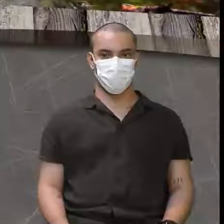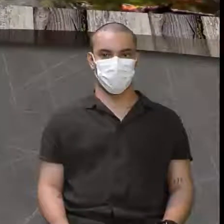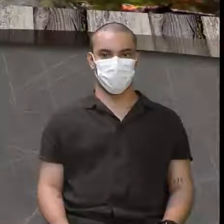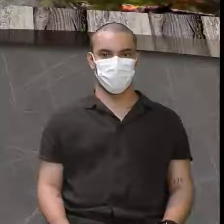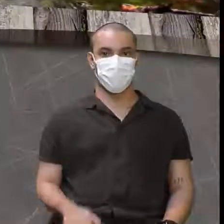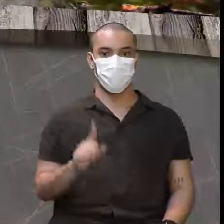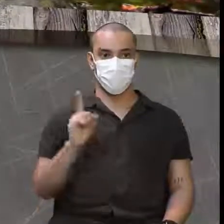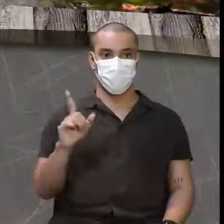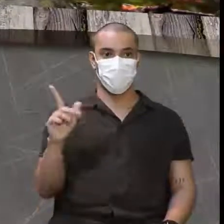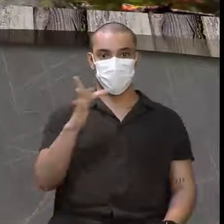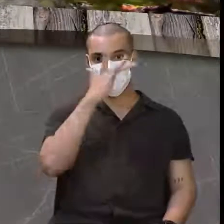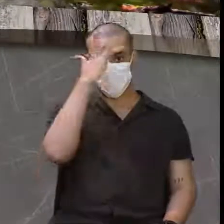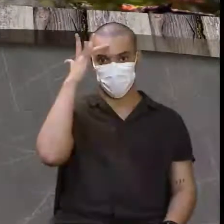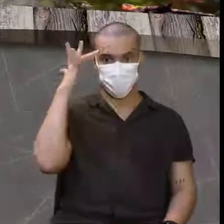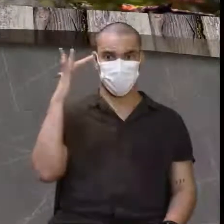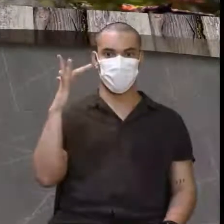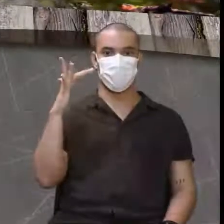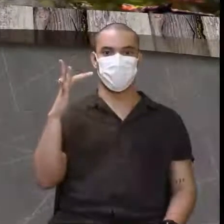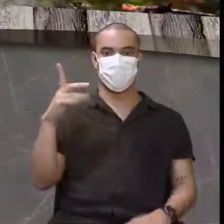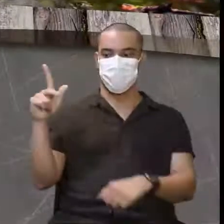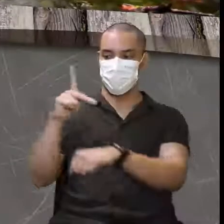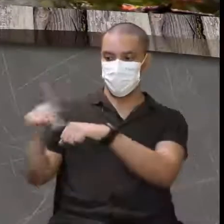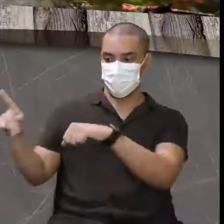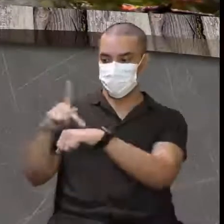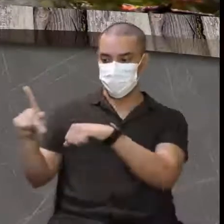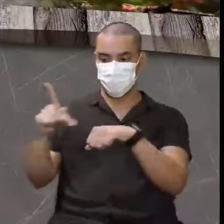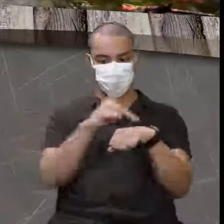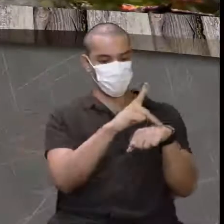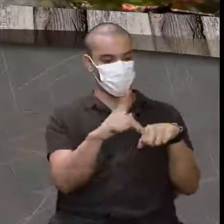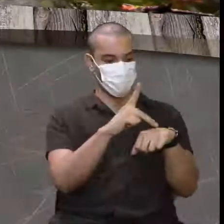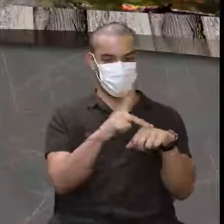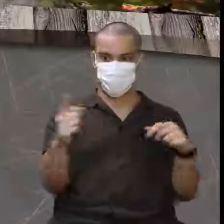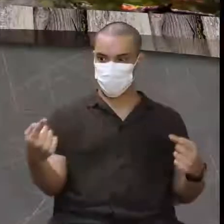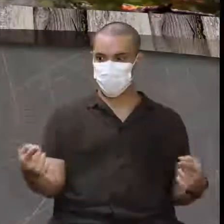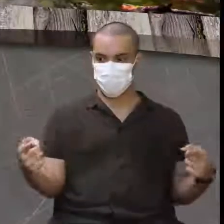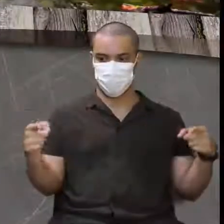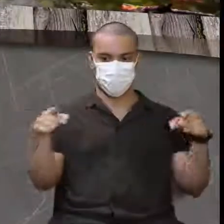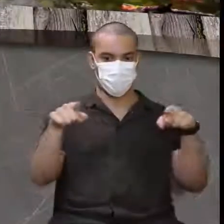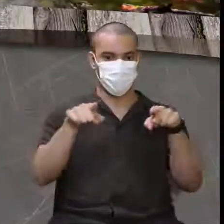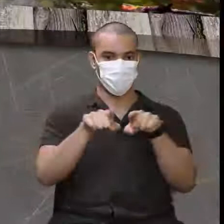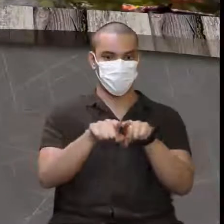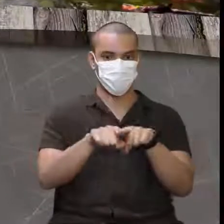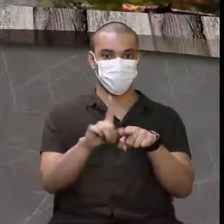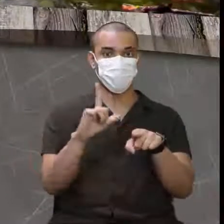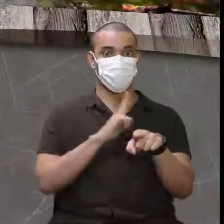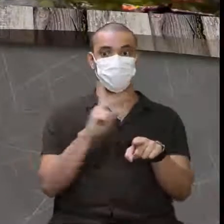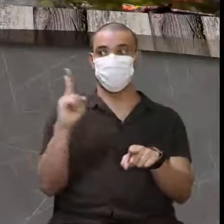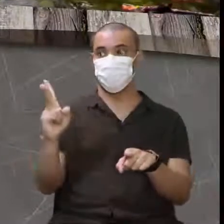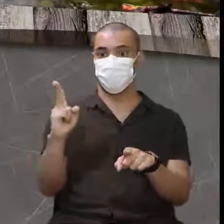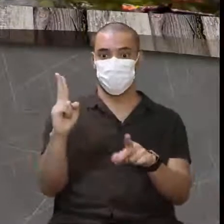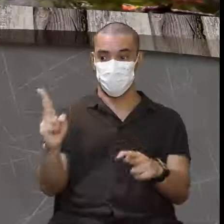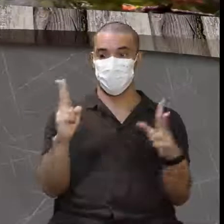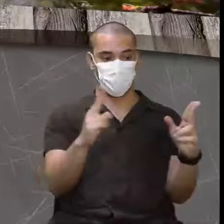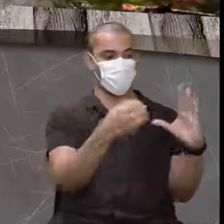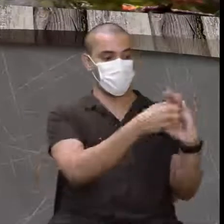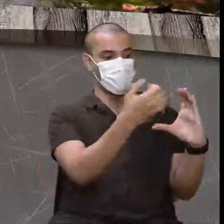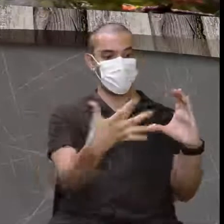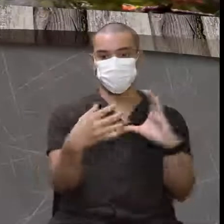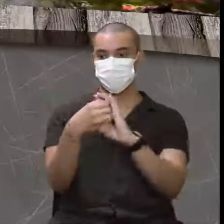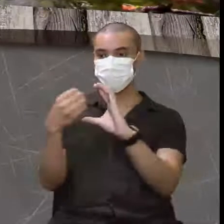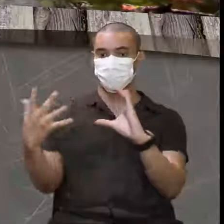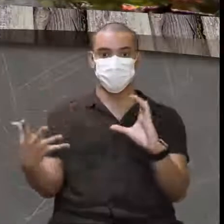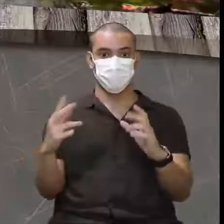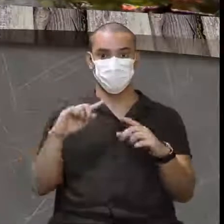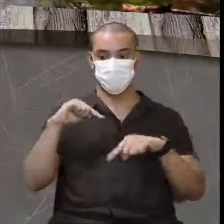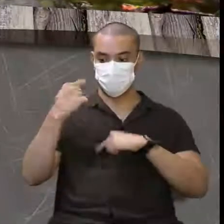Quando esse indivíduo puro cruzasse com outro indivíduo puro, eu iria ter a mesma característica que esse